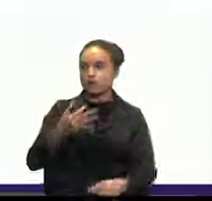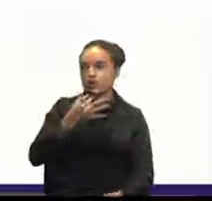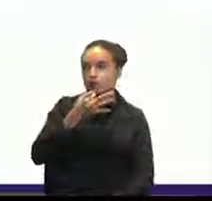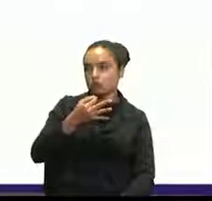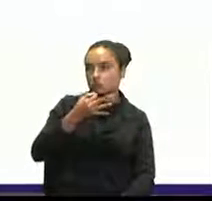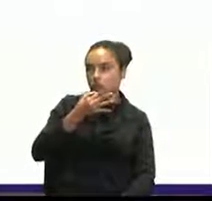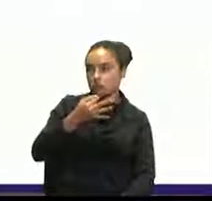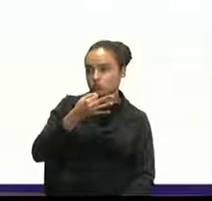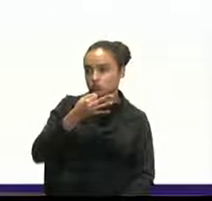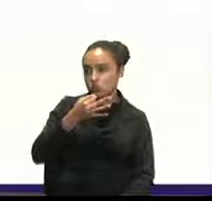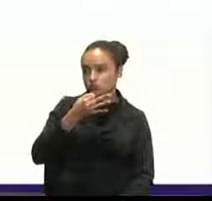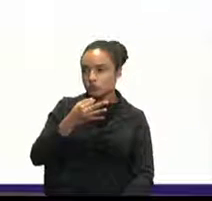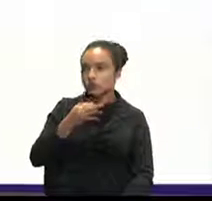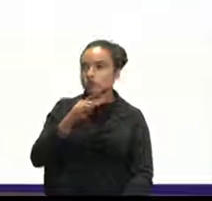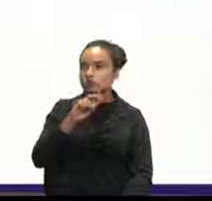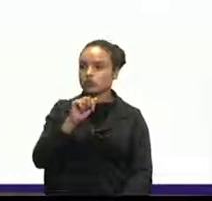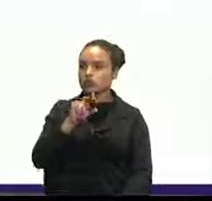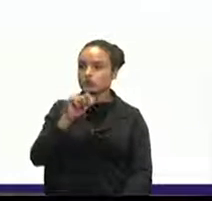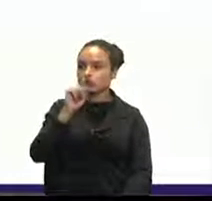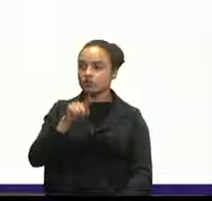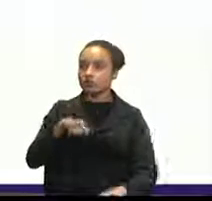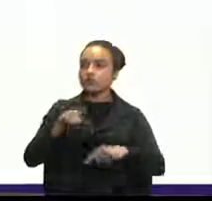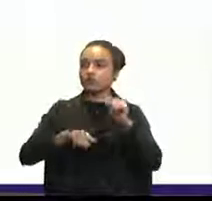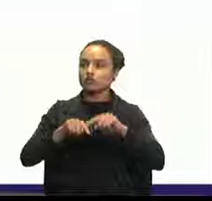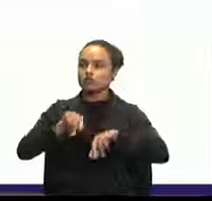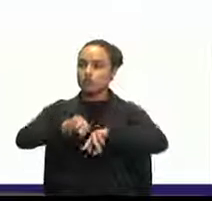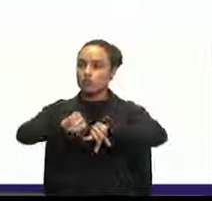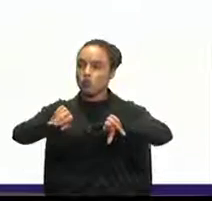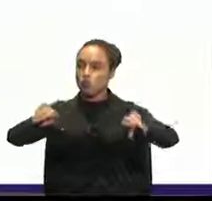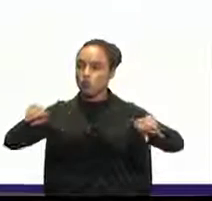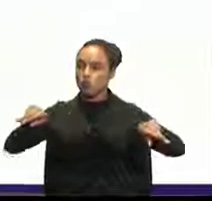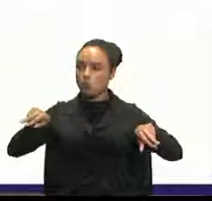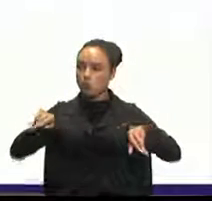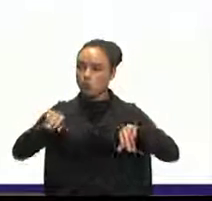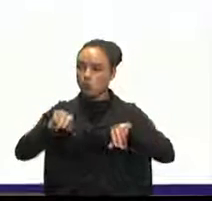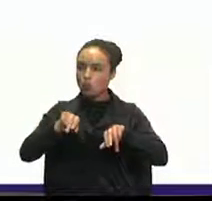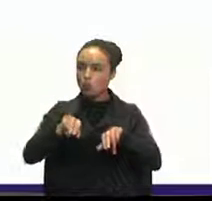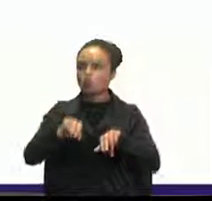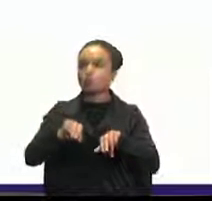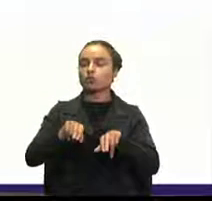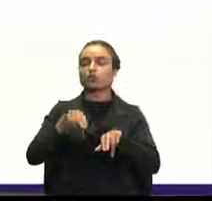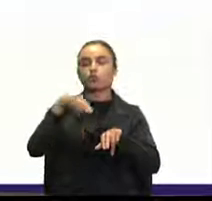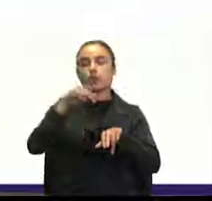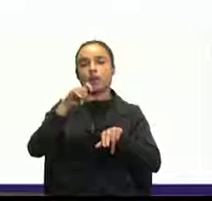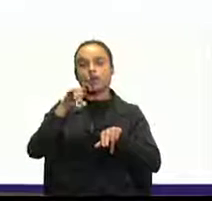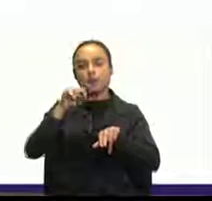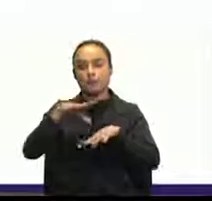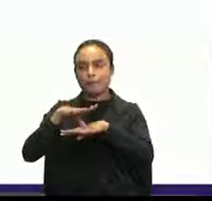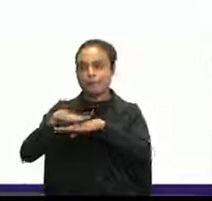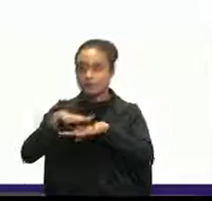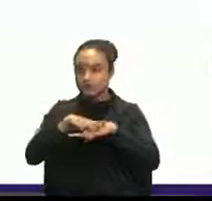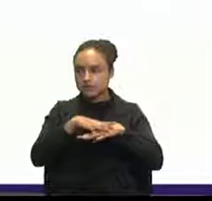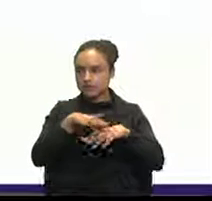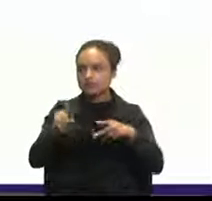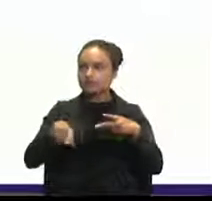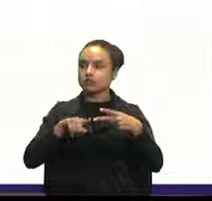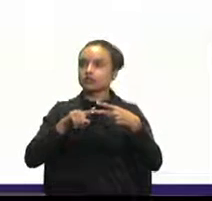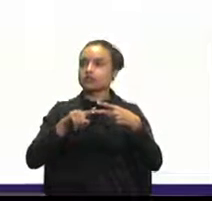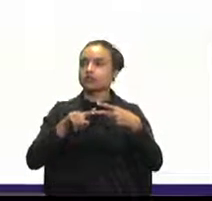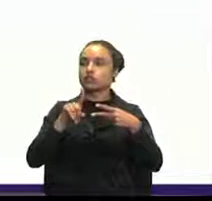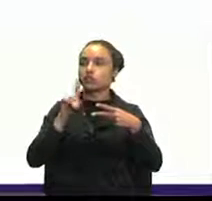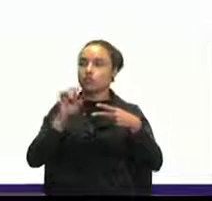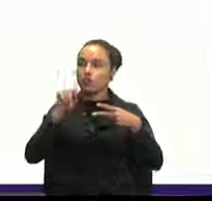aritmética média ponderada e outras medidas estatísticas para dispersão em risco como por exemplo o desvio padrão a